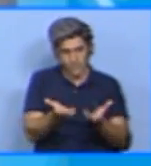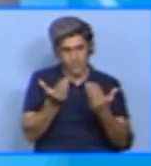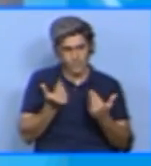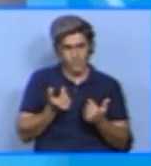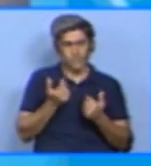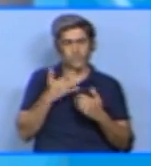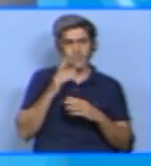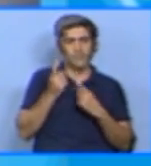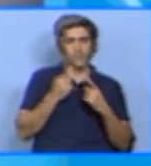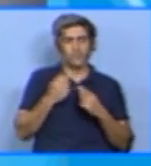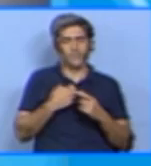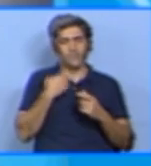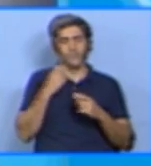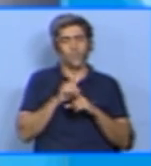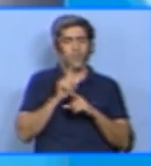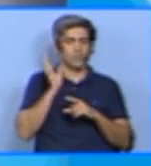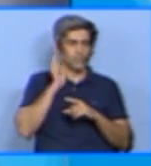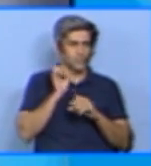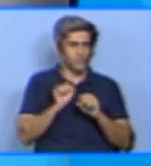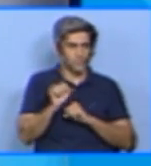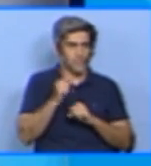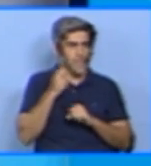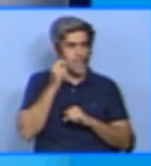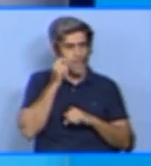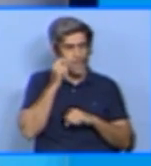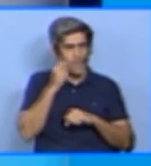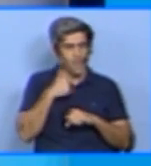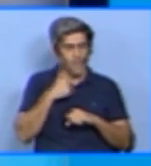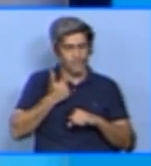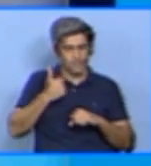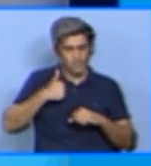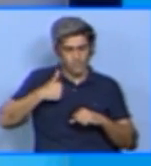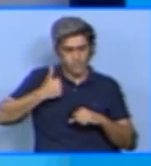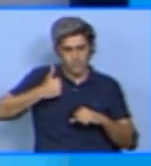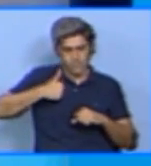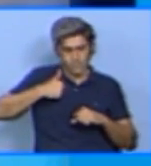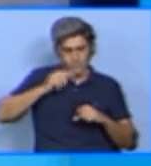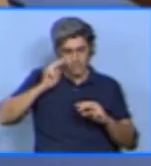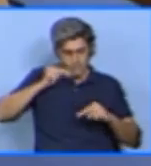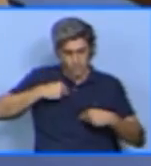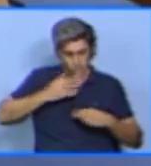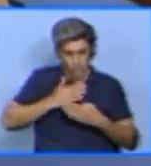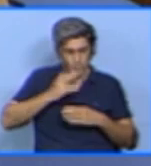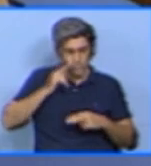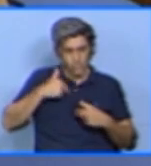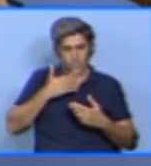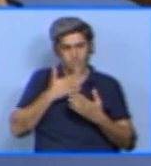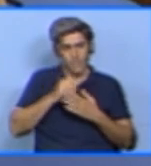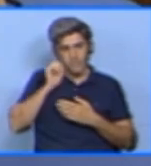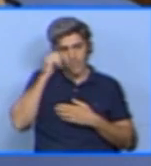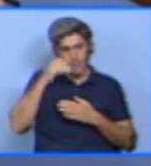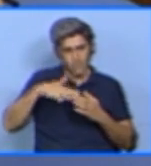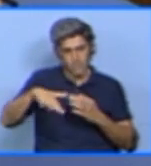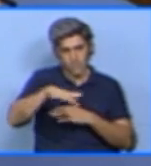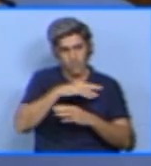muitas vezes ficamos escravizados com aquilo que o São Paulo chama a carne, ou seja, o egocentrismo, que vai perturbar a realidade, porque isso depois